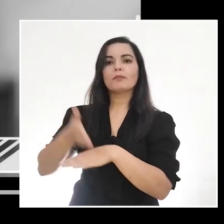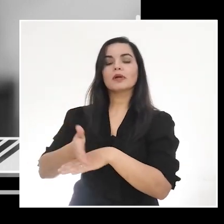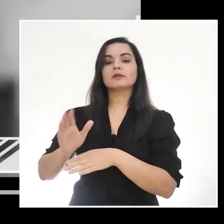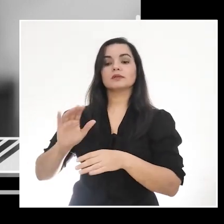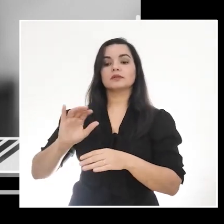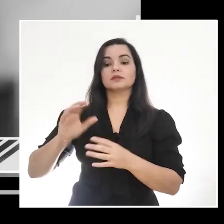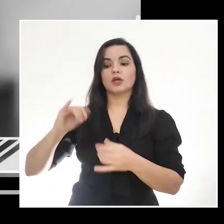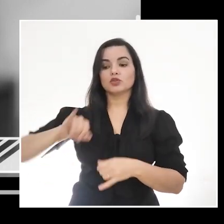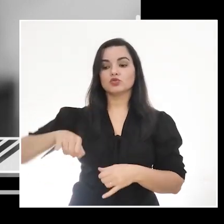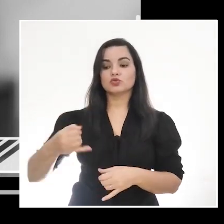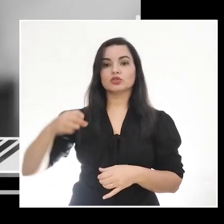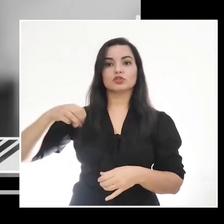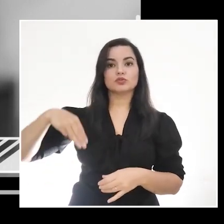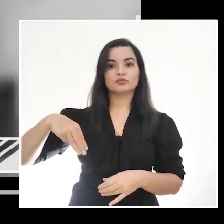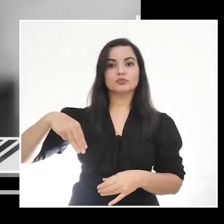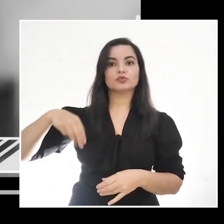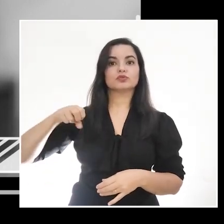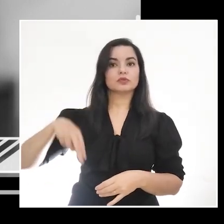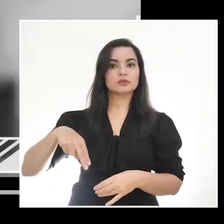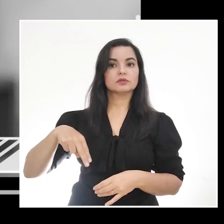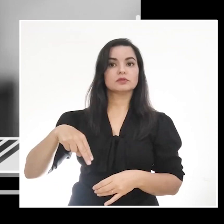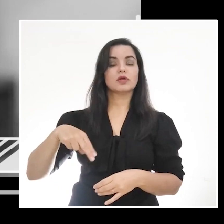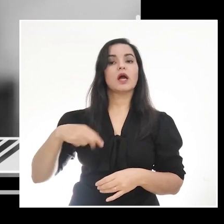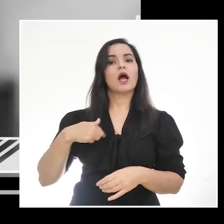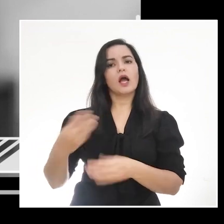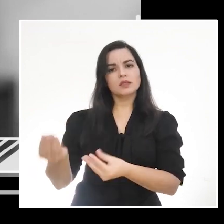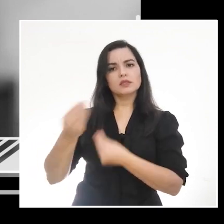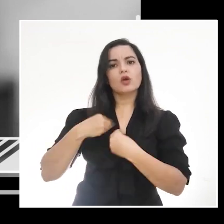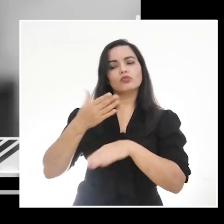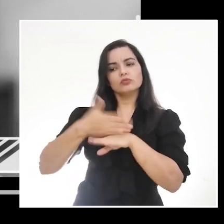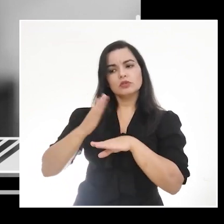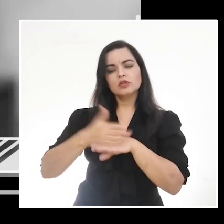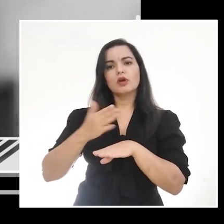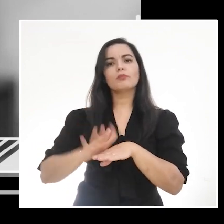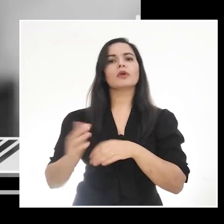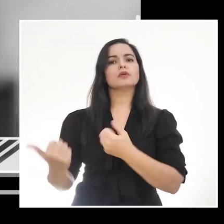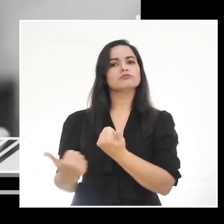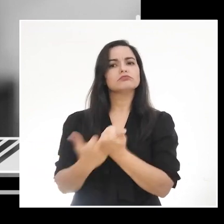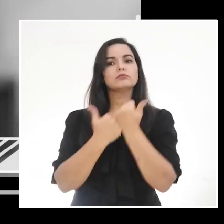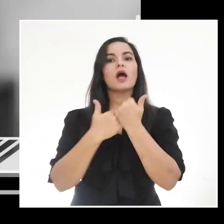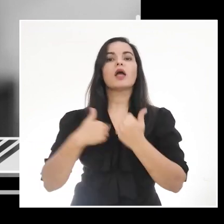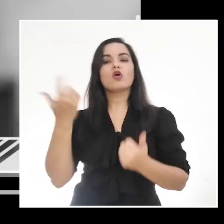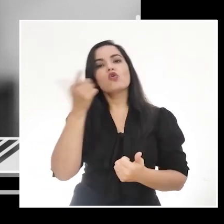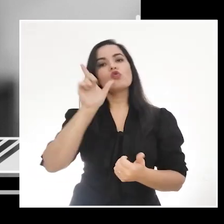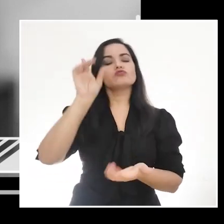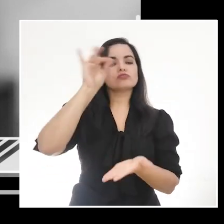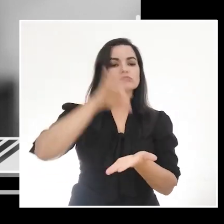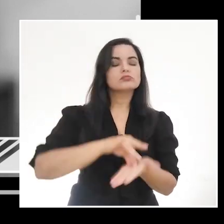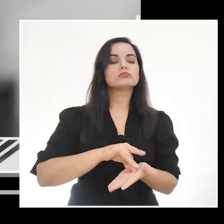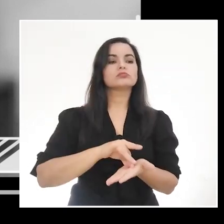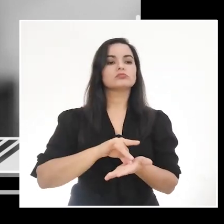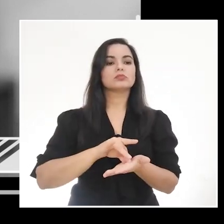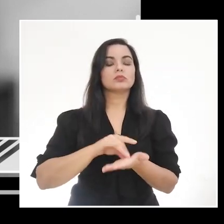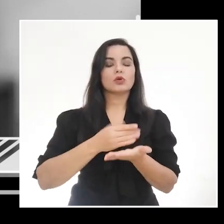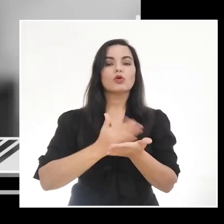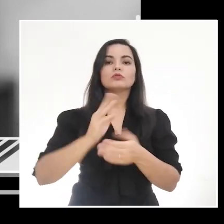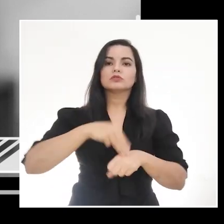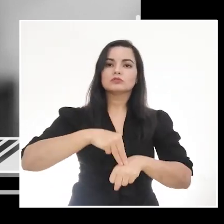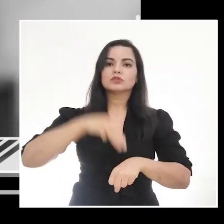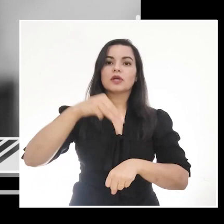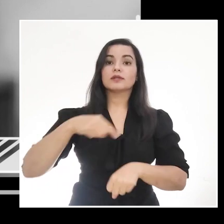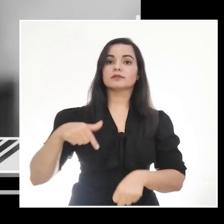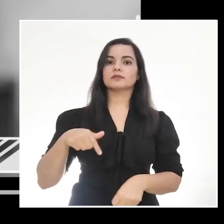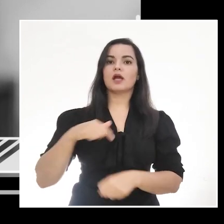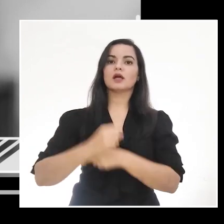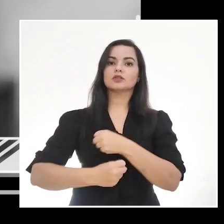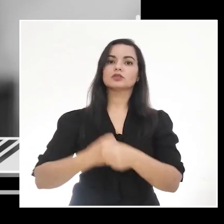então ingressar na Junta de Missões Nacionais, que proveu treinamento, suporte, e ali então, de um modo